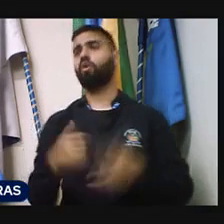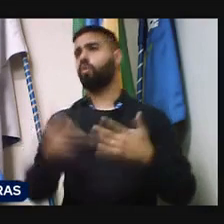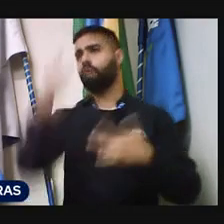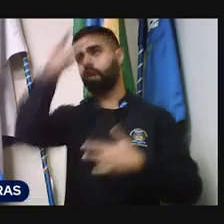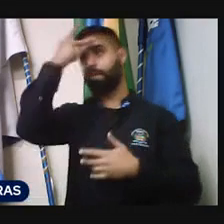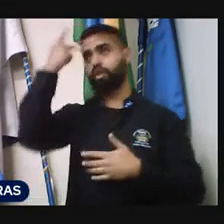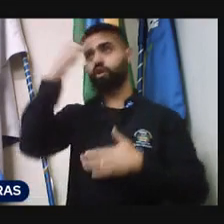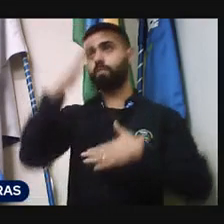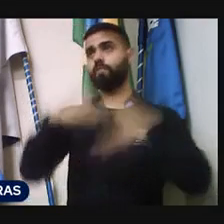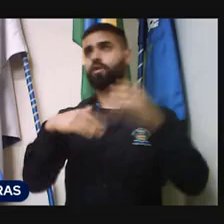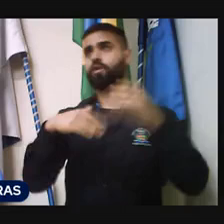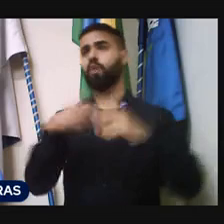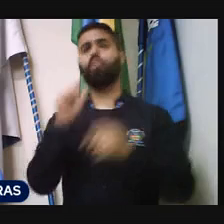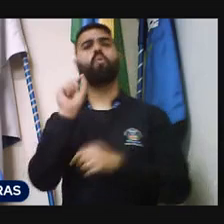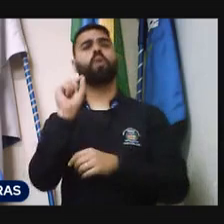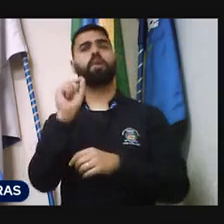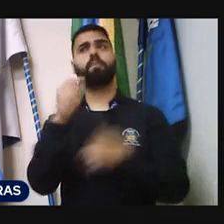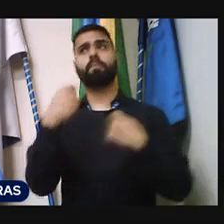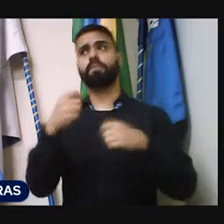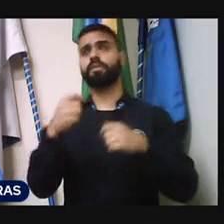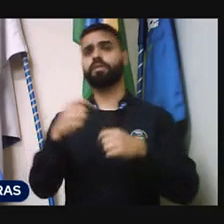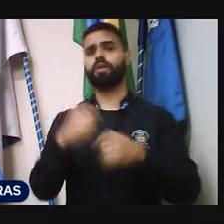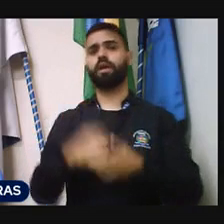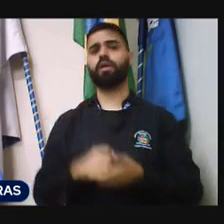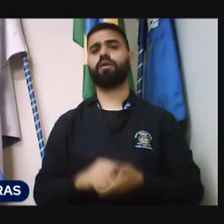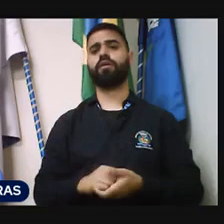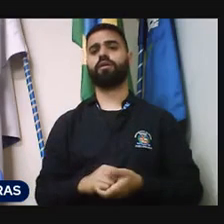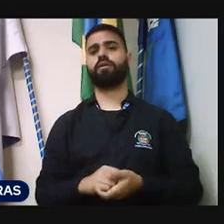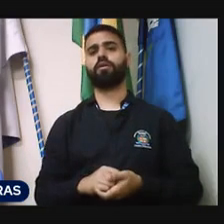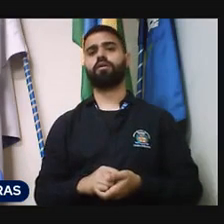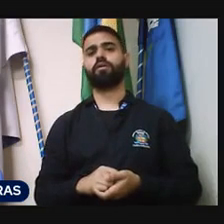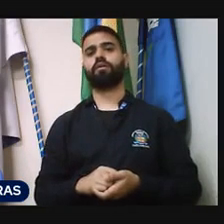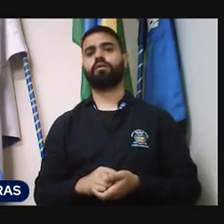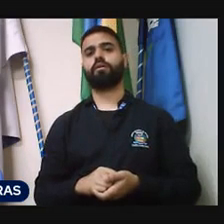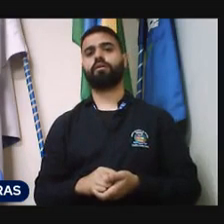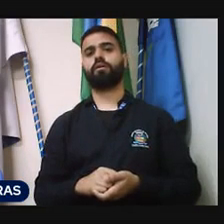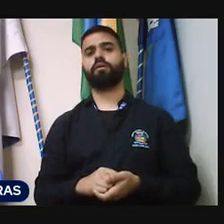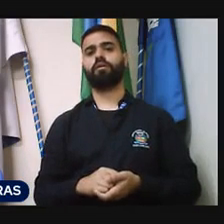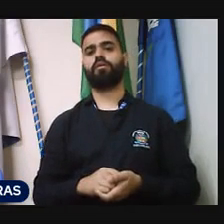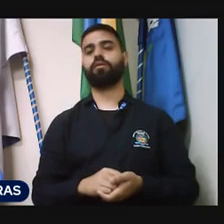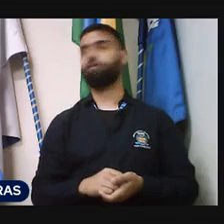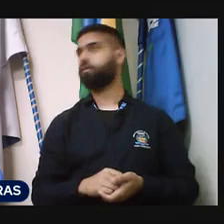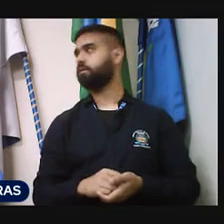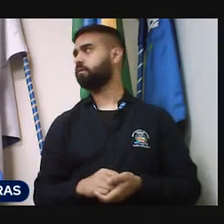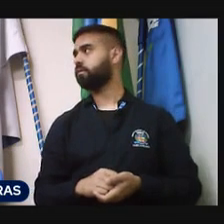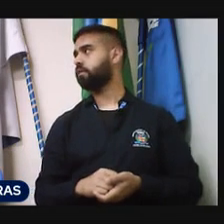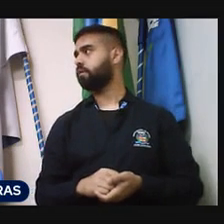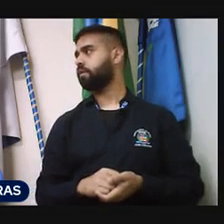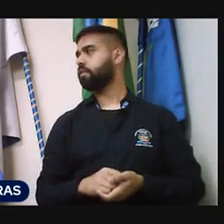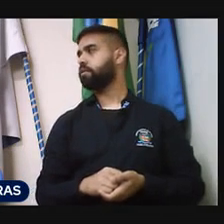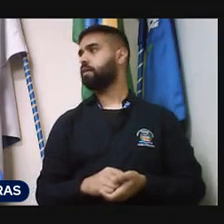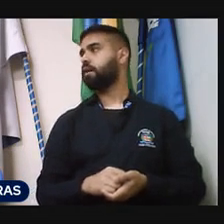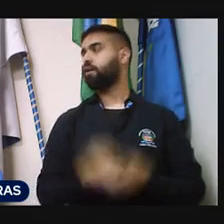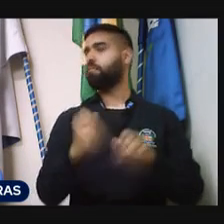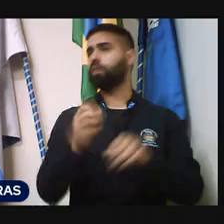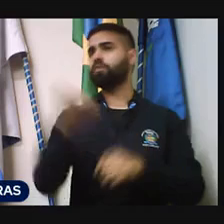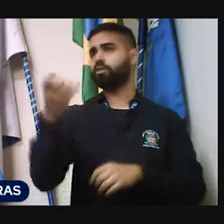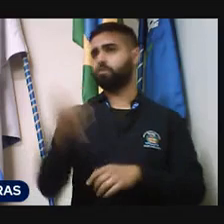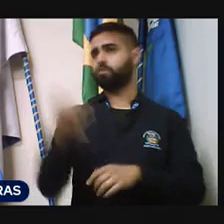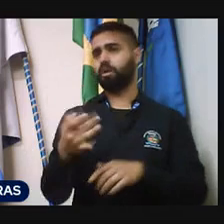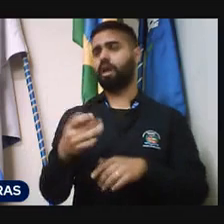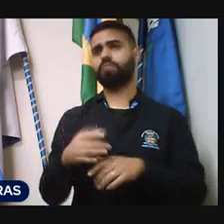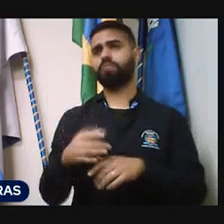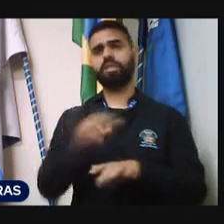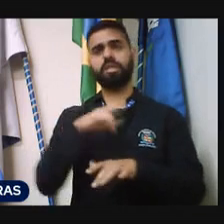dois e vocês quiserem Te Dar maior clareza para esse trabalho